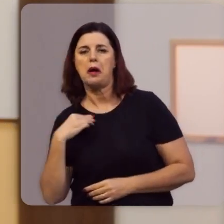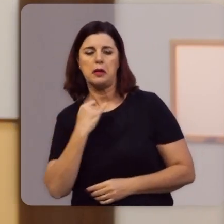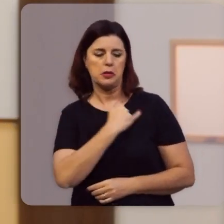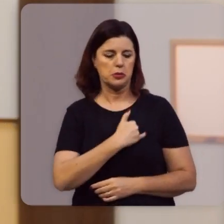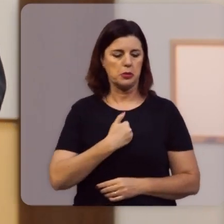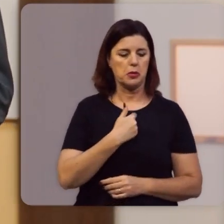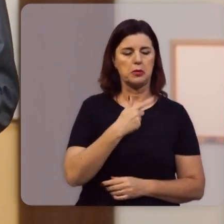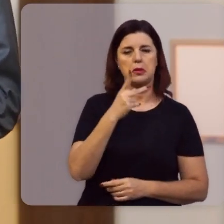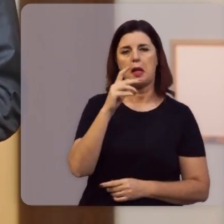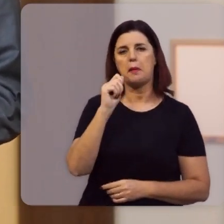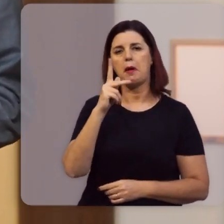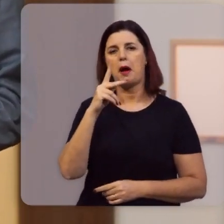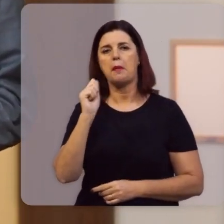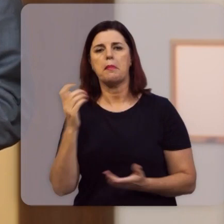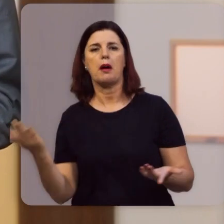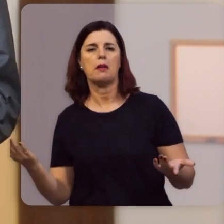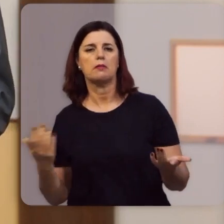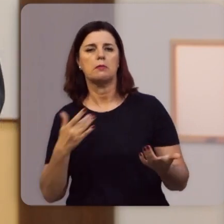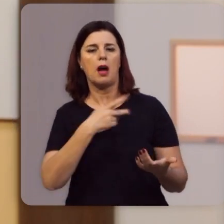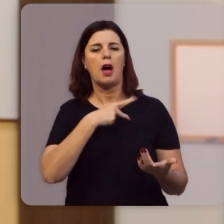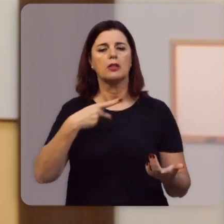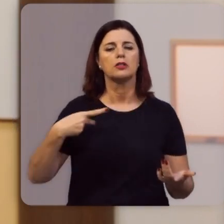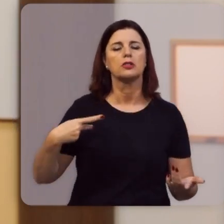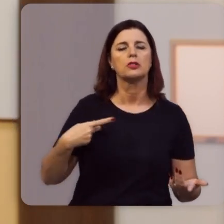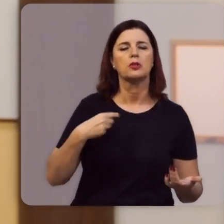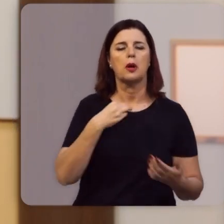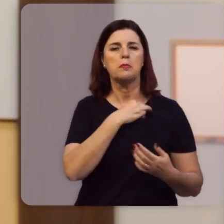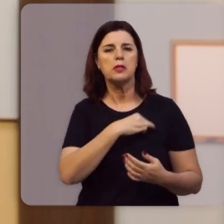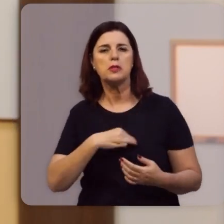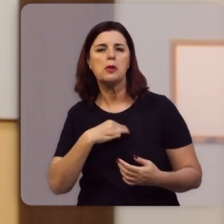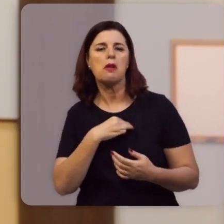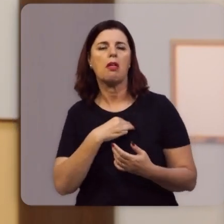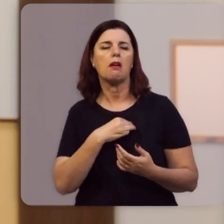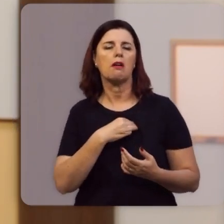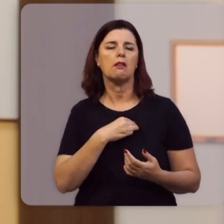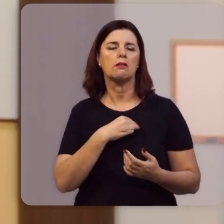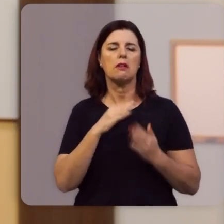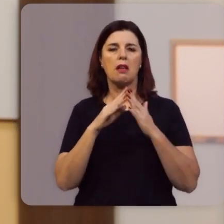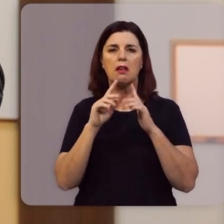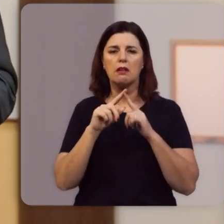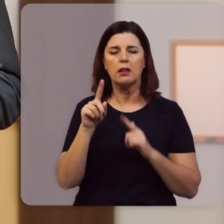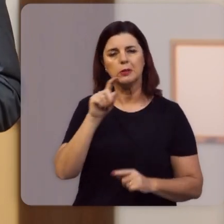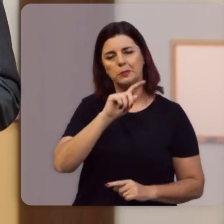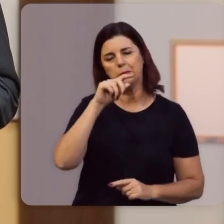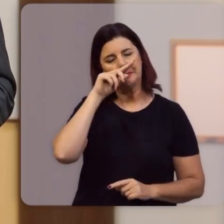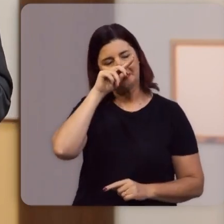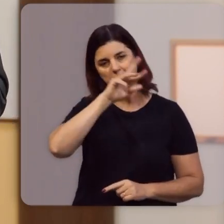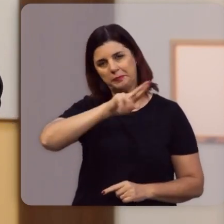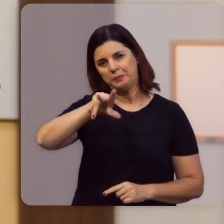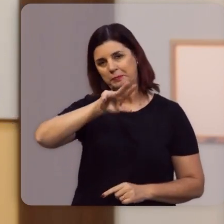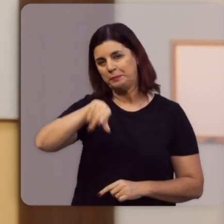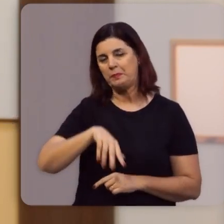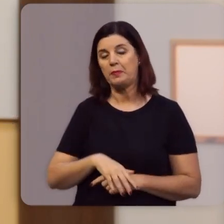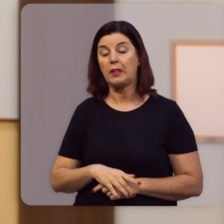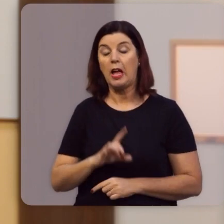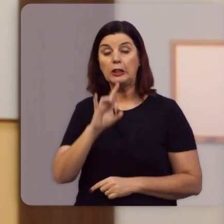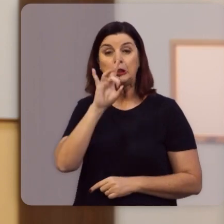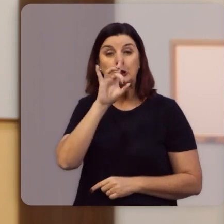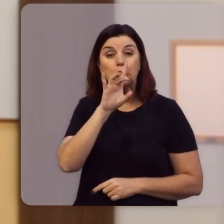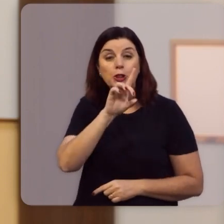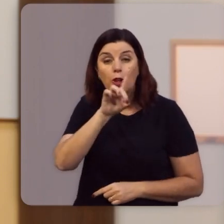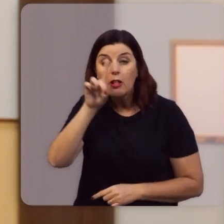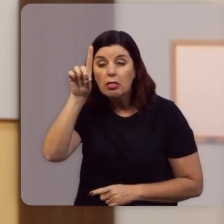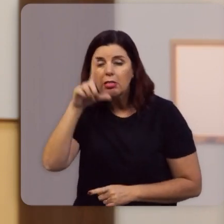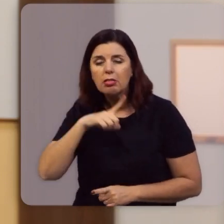o Papa, nem o sacerdote, nem o pastor, nem o missionário, nem a igreja. Perdoar pecados, só Deus